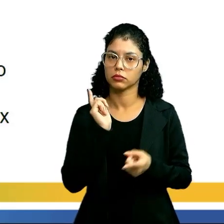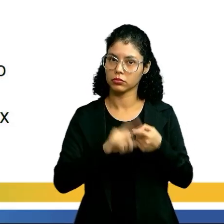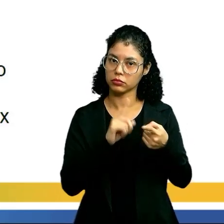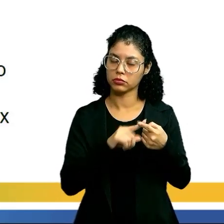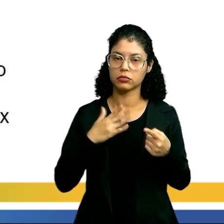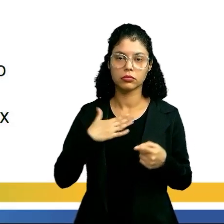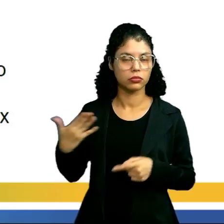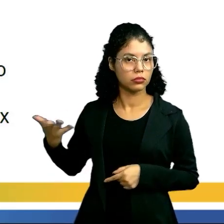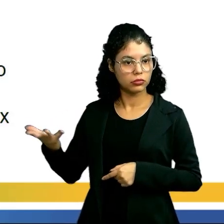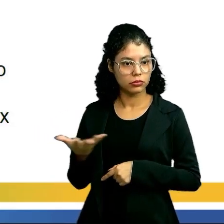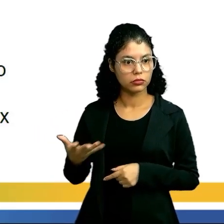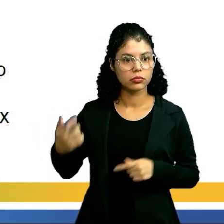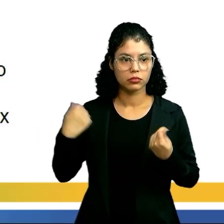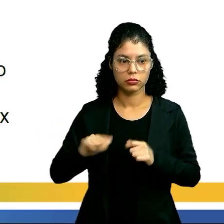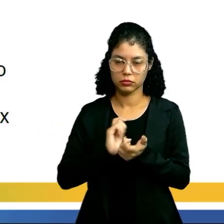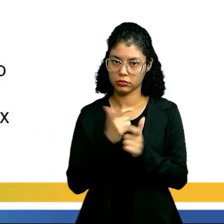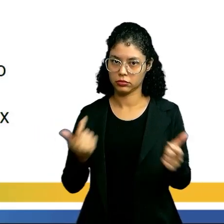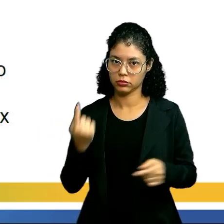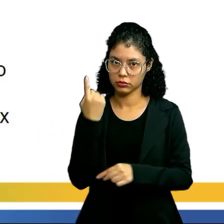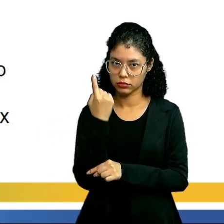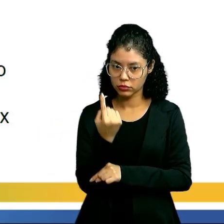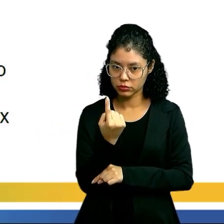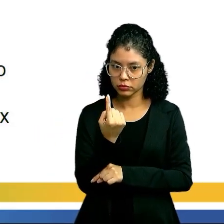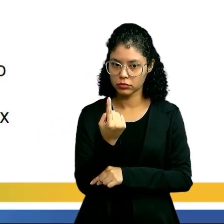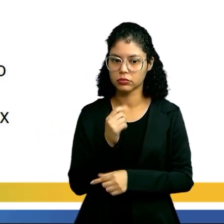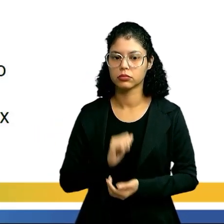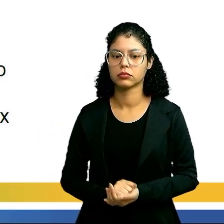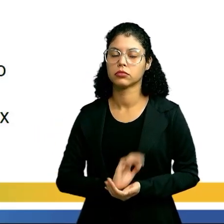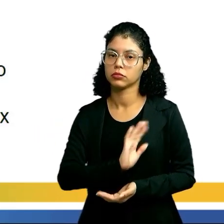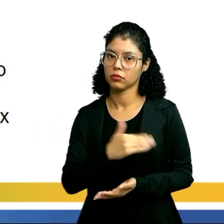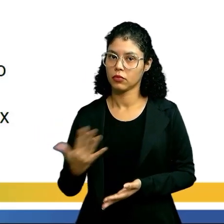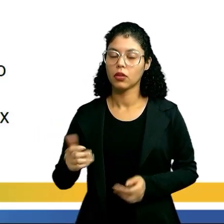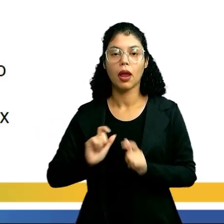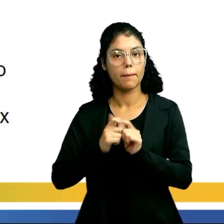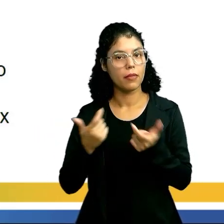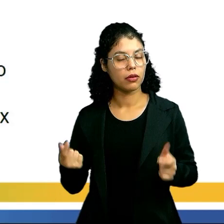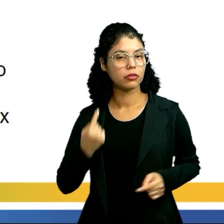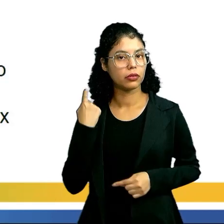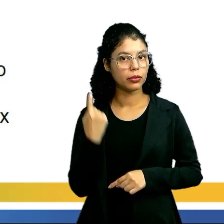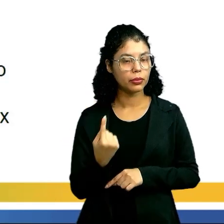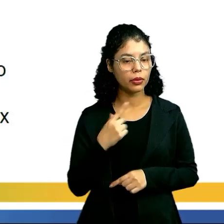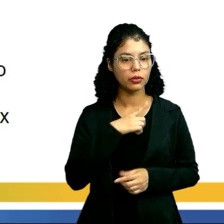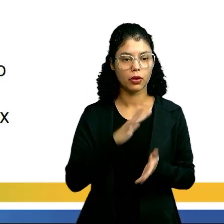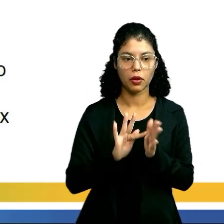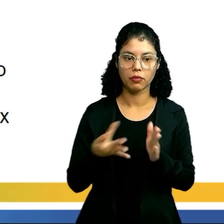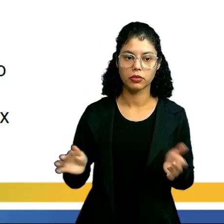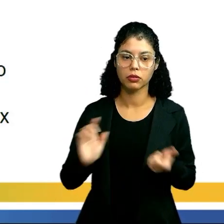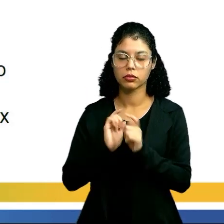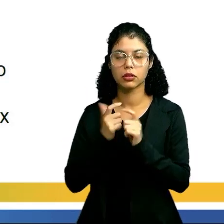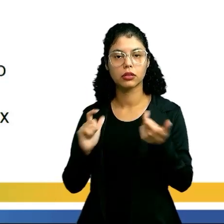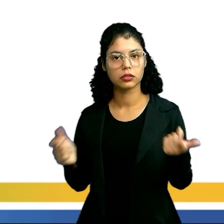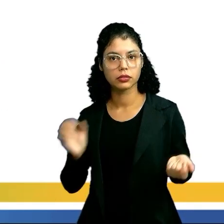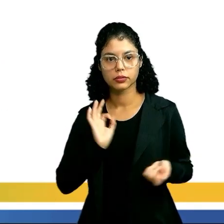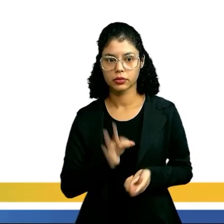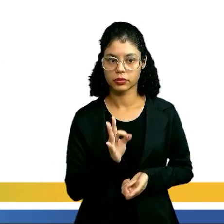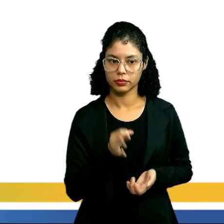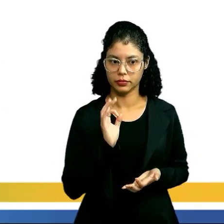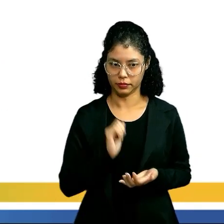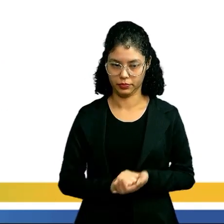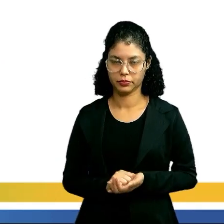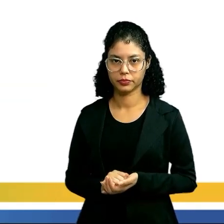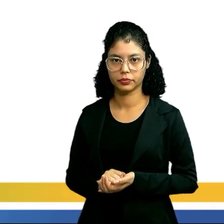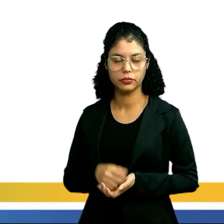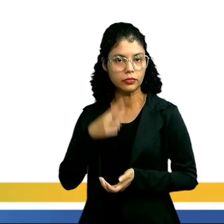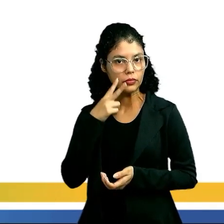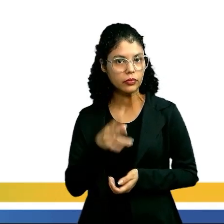minha base tem que ser maior que 1. Tá? Quando a base é maior do que 1, eu tenho uma função crescente, certinho? Vimos